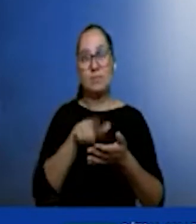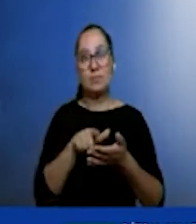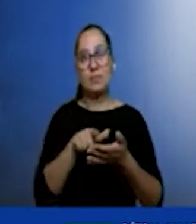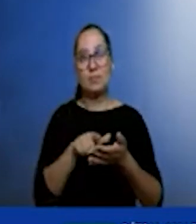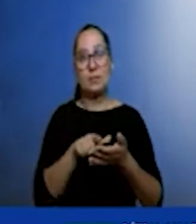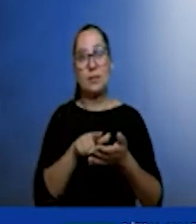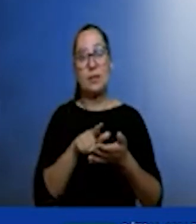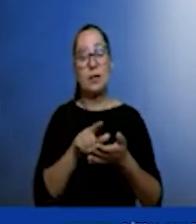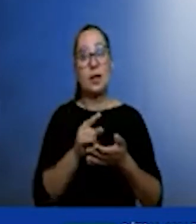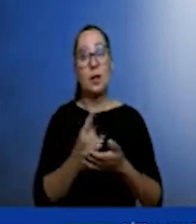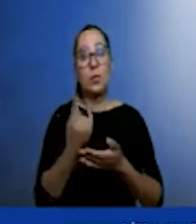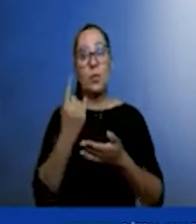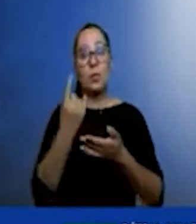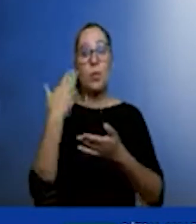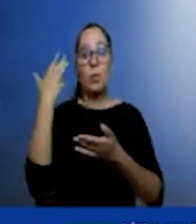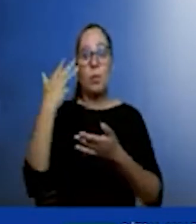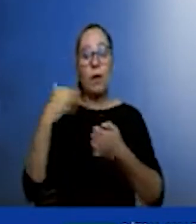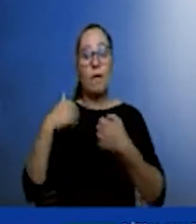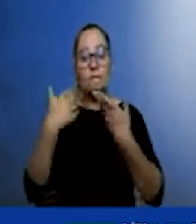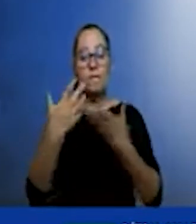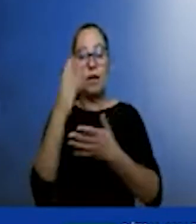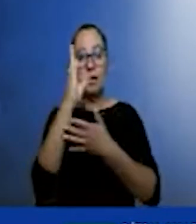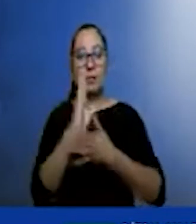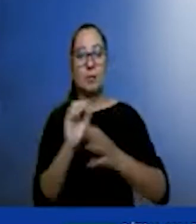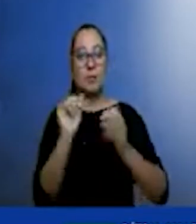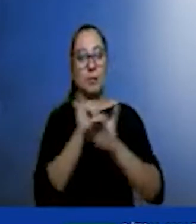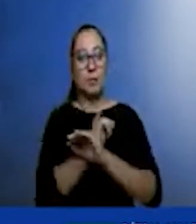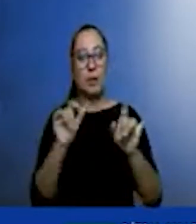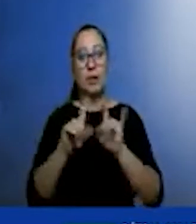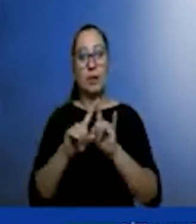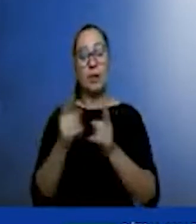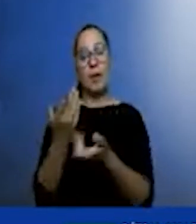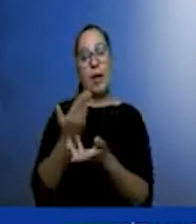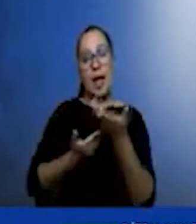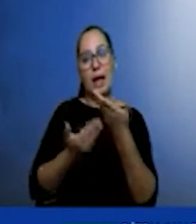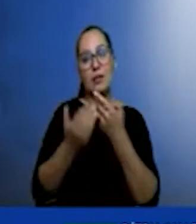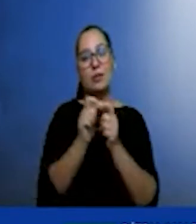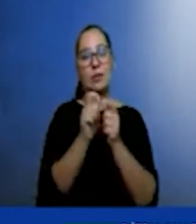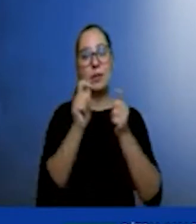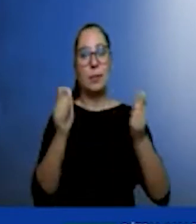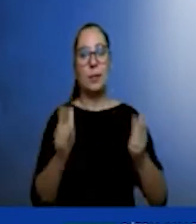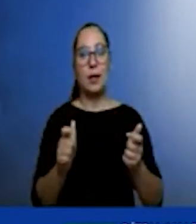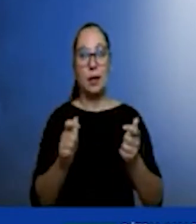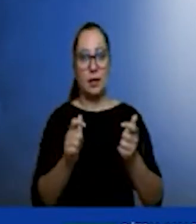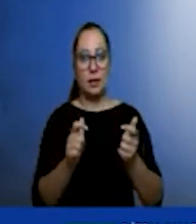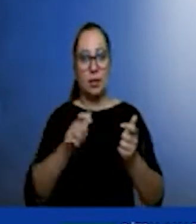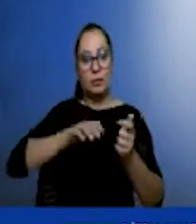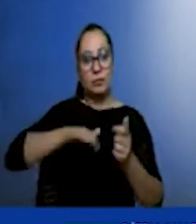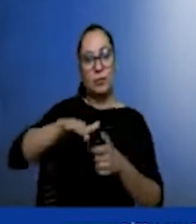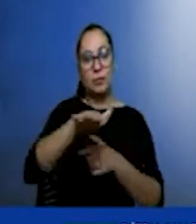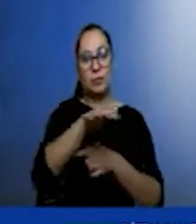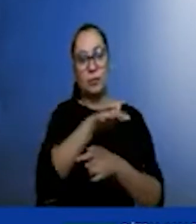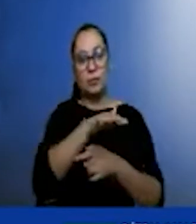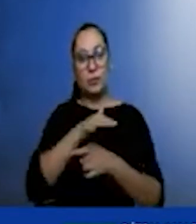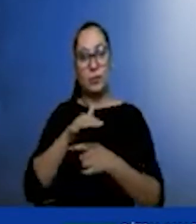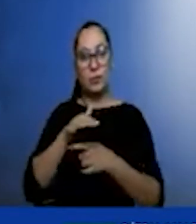para fora do Brasil e uma articulação maior, transversal, né, como a Bárbara falou, transversal, e